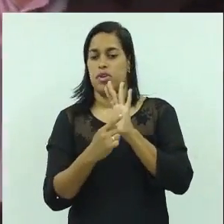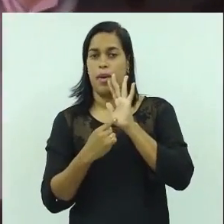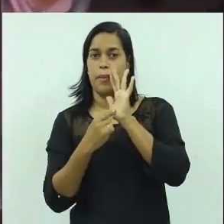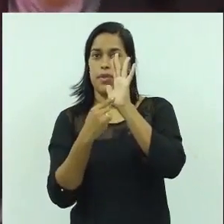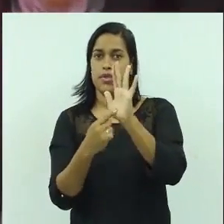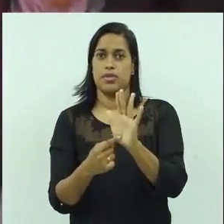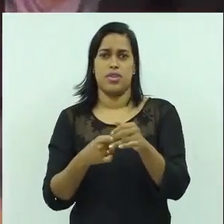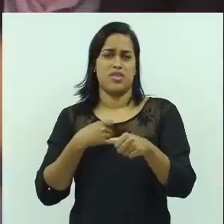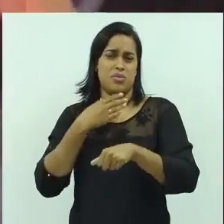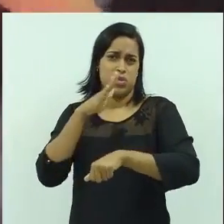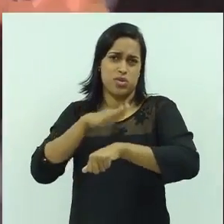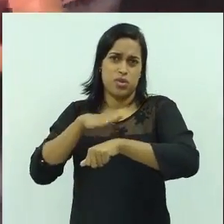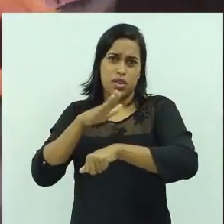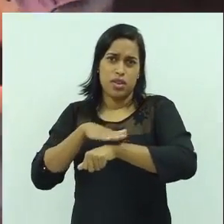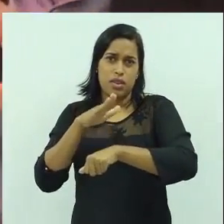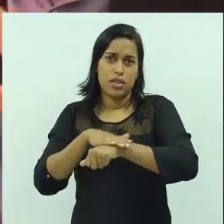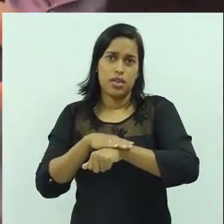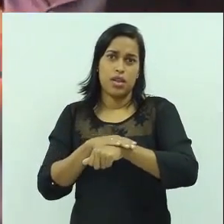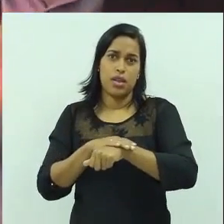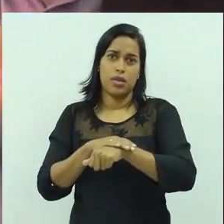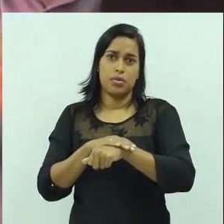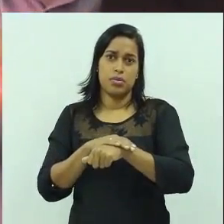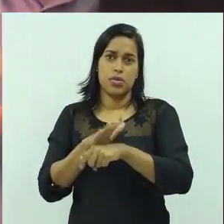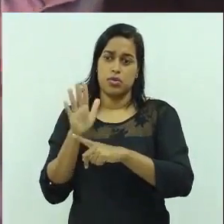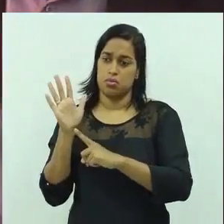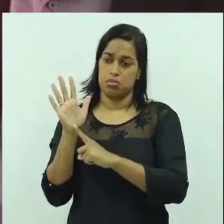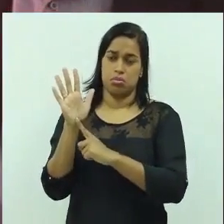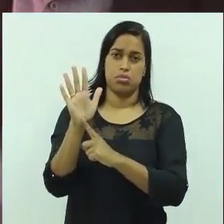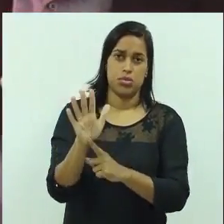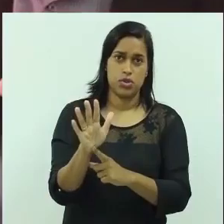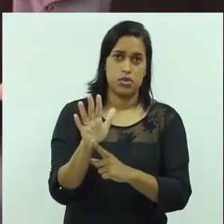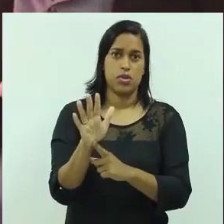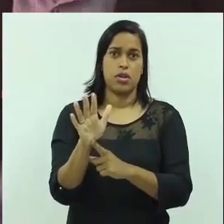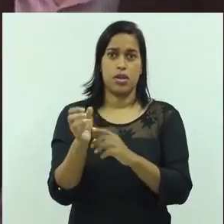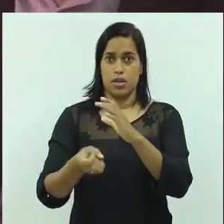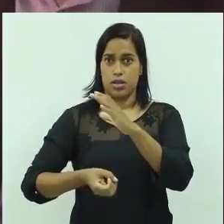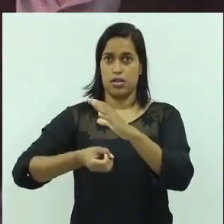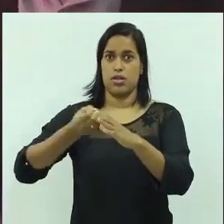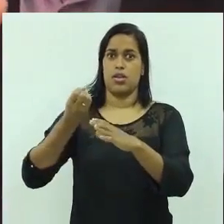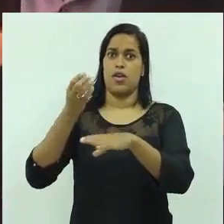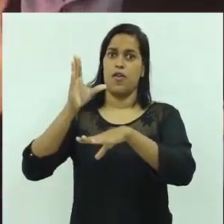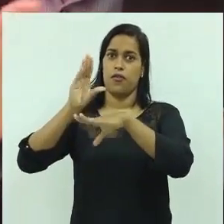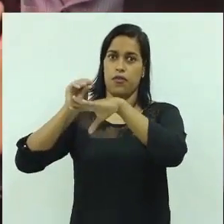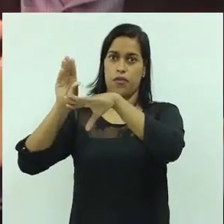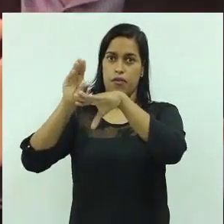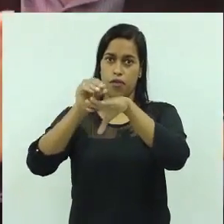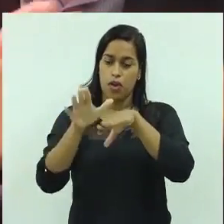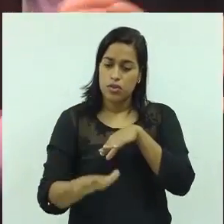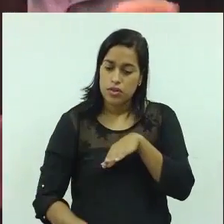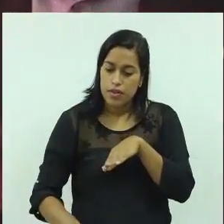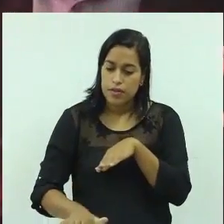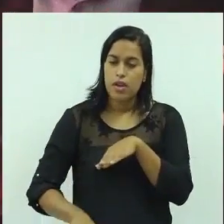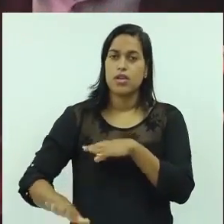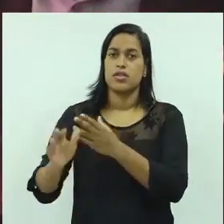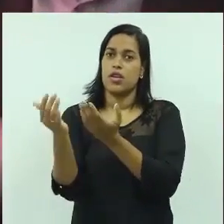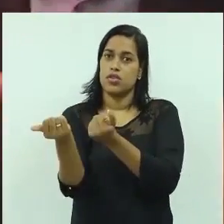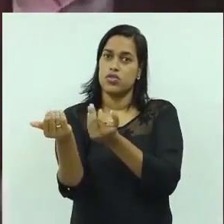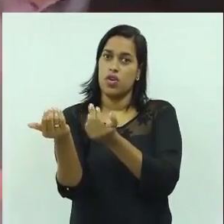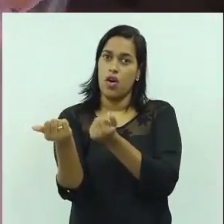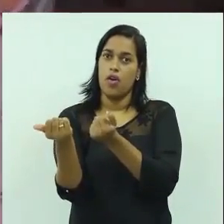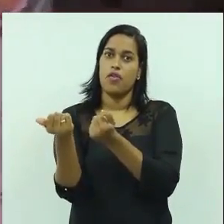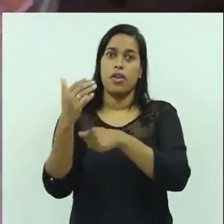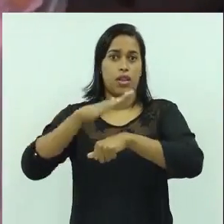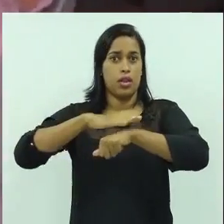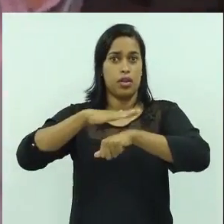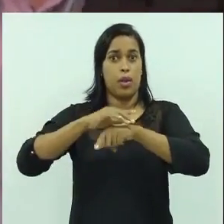gastou muito tempo, ela fez até uma coisa interessante, criativamente, ela colocou fotos da infância, da adolescência e do momento atual,